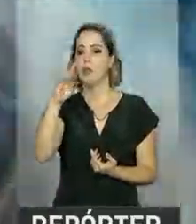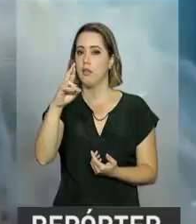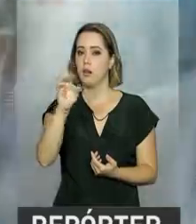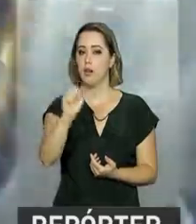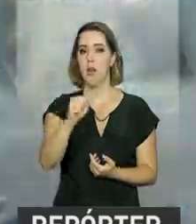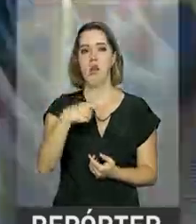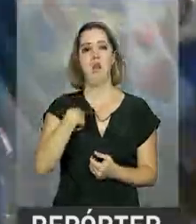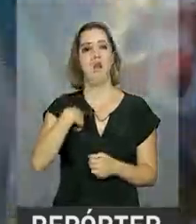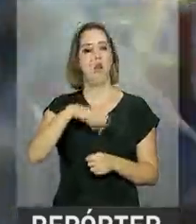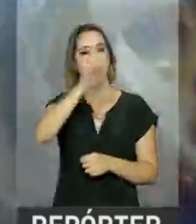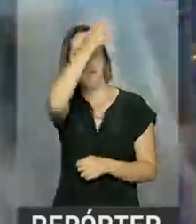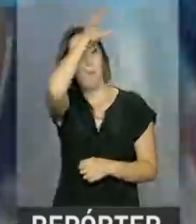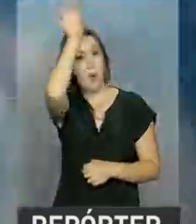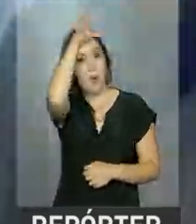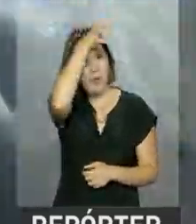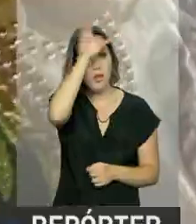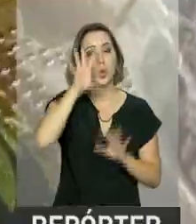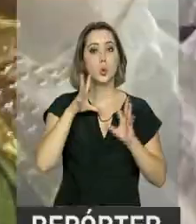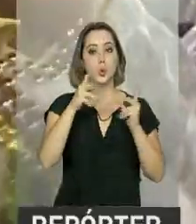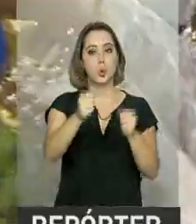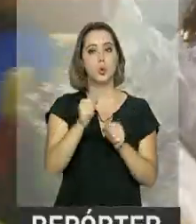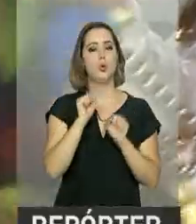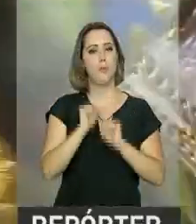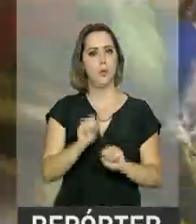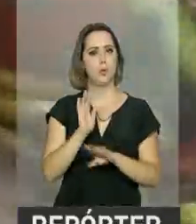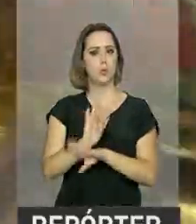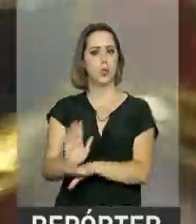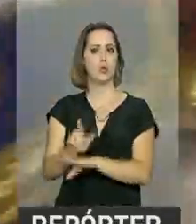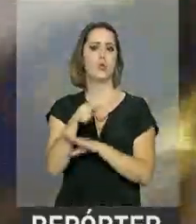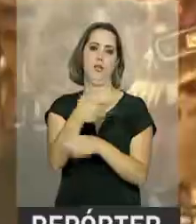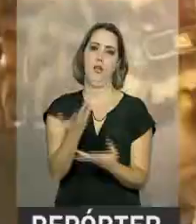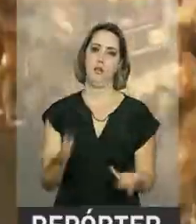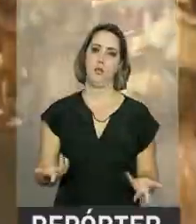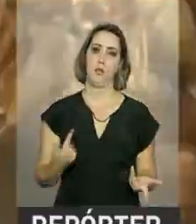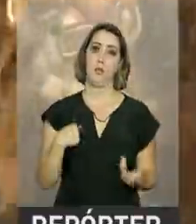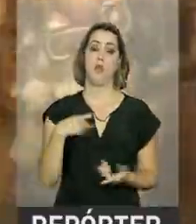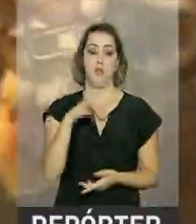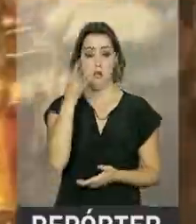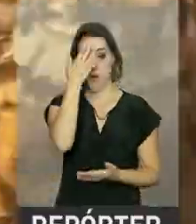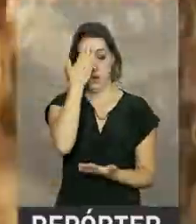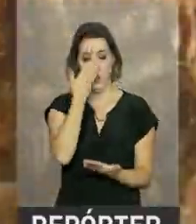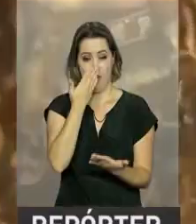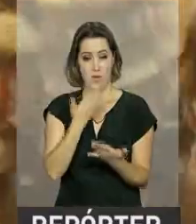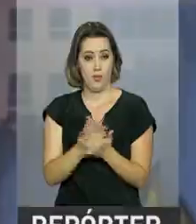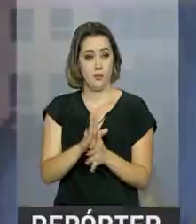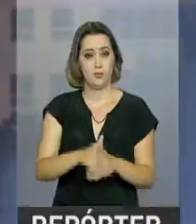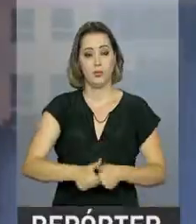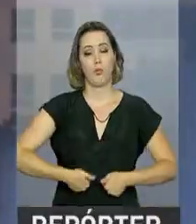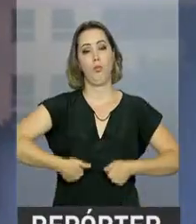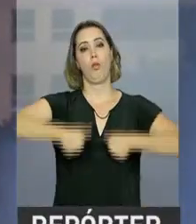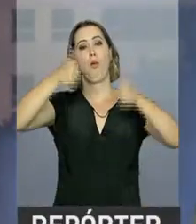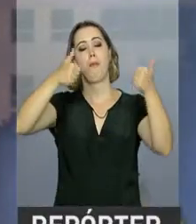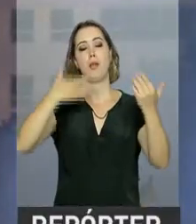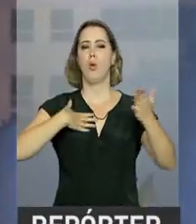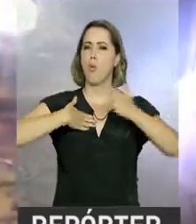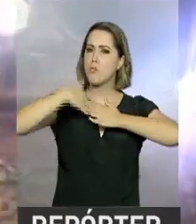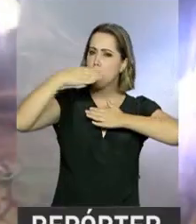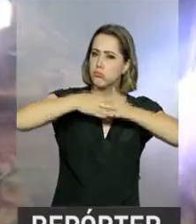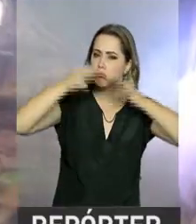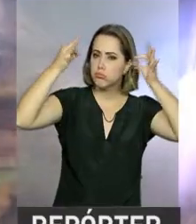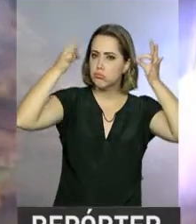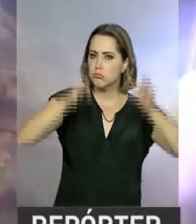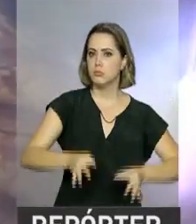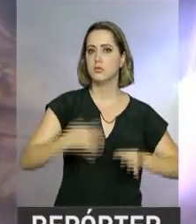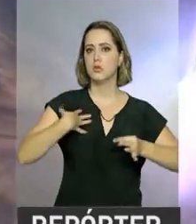mundo bombeiro todo mundo que pode intervir nesse processo e acredito que isso vai trazer mais qualidade mais profissionalismo